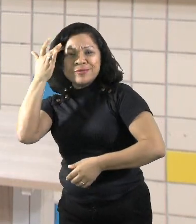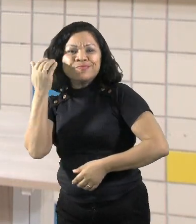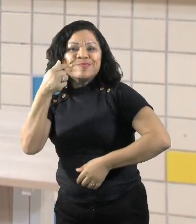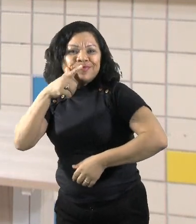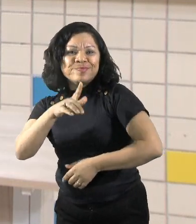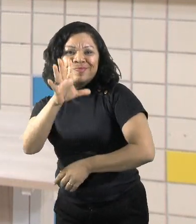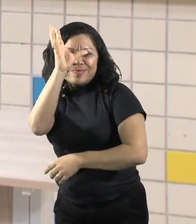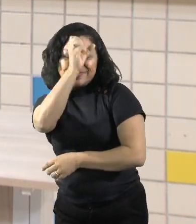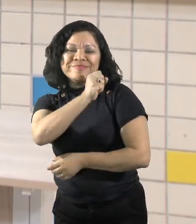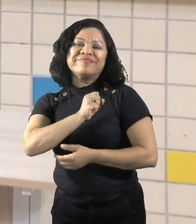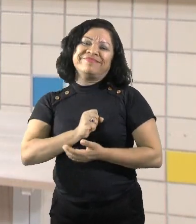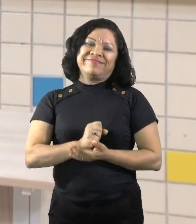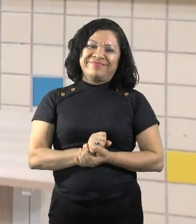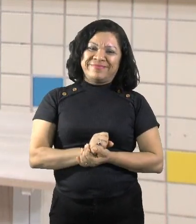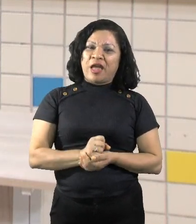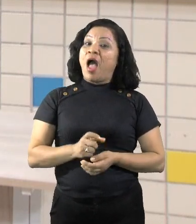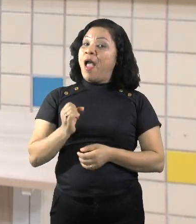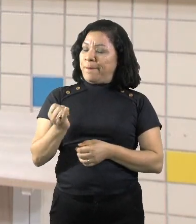tá bom?